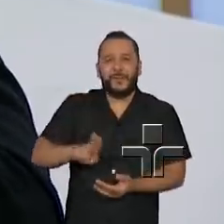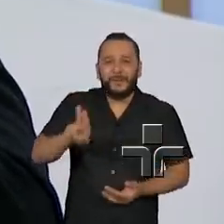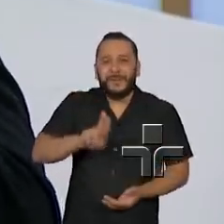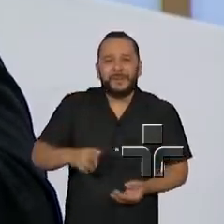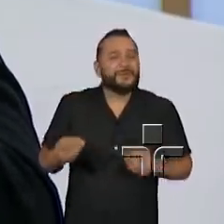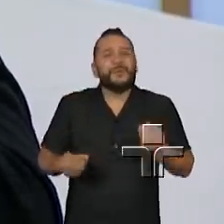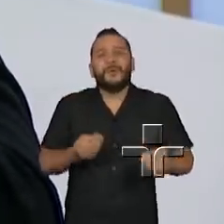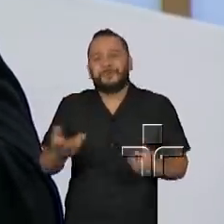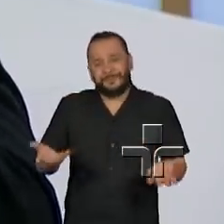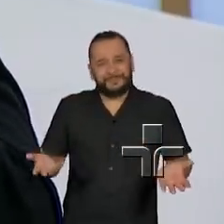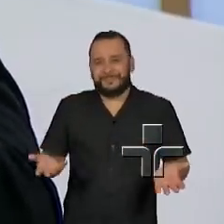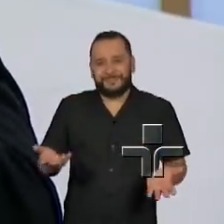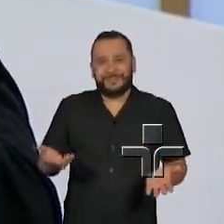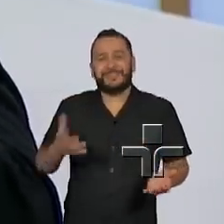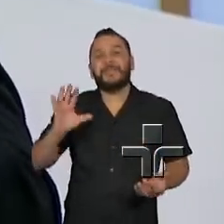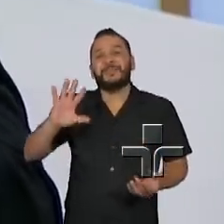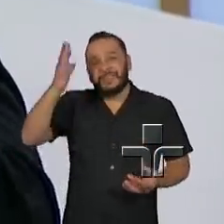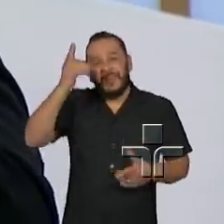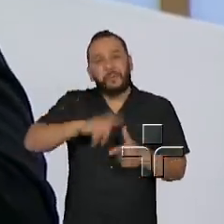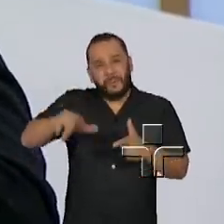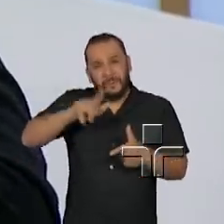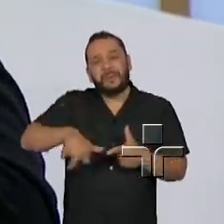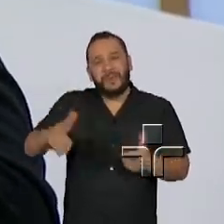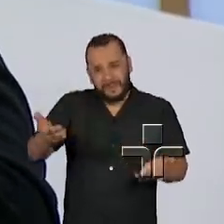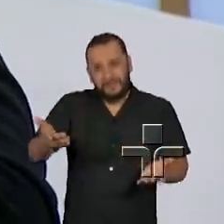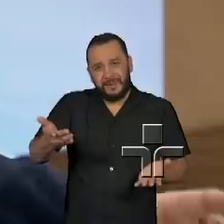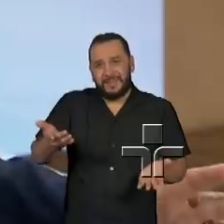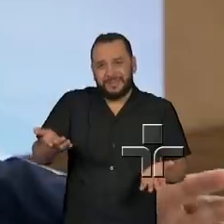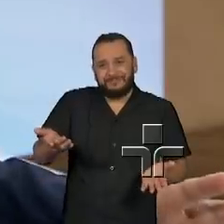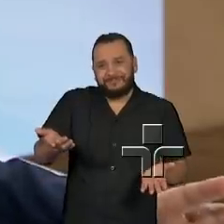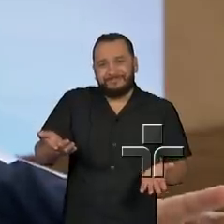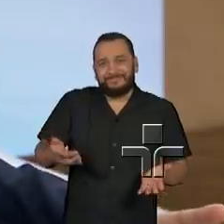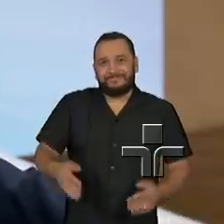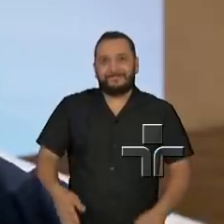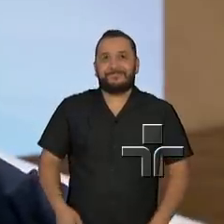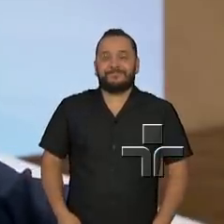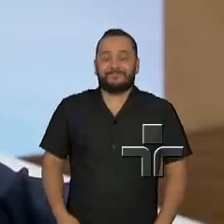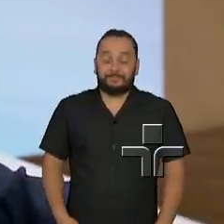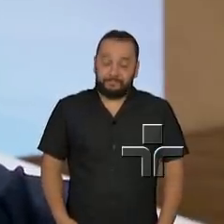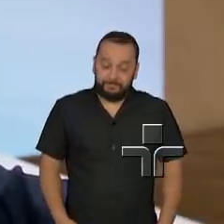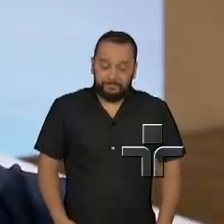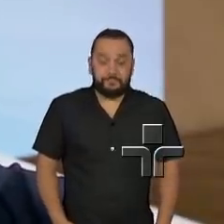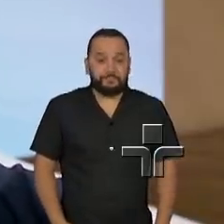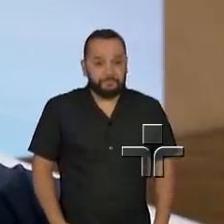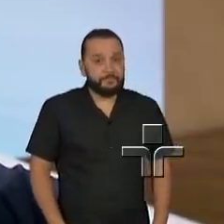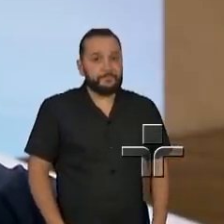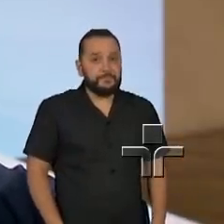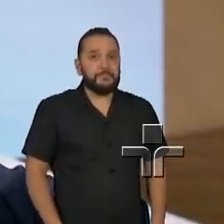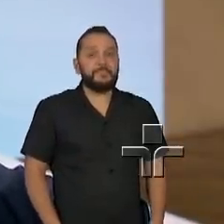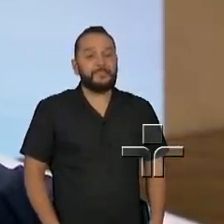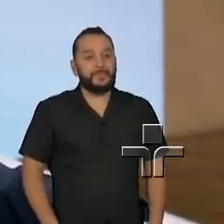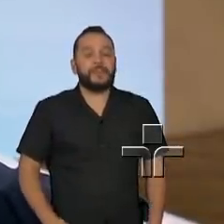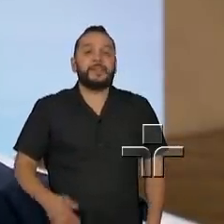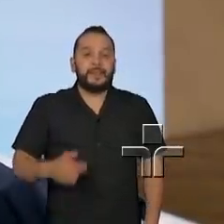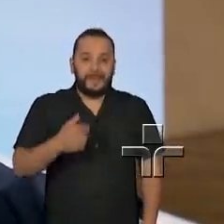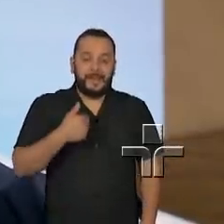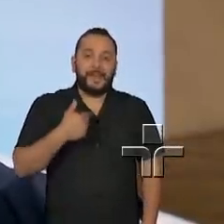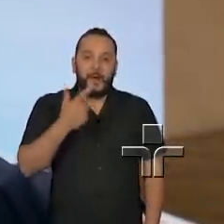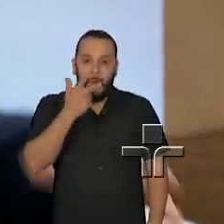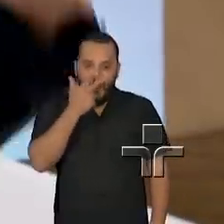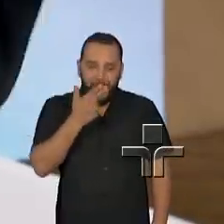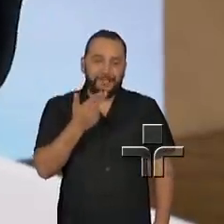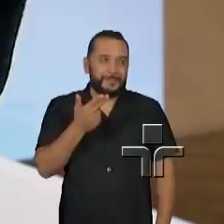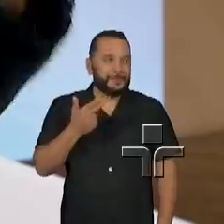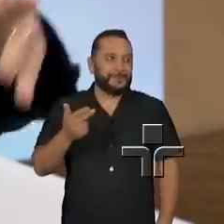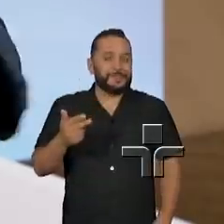está acontecendo, isso é um problema, isso é um dado de realidade. Danilo, eu acho que a gente está vivendo a Torre de Babel de novo. Né?